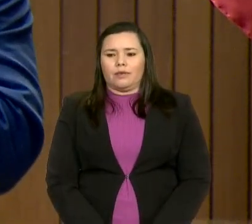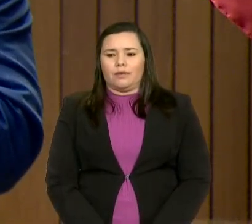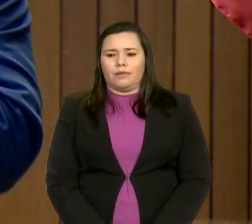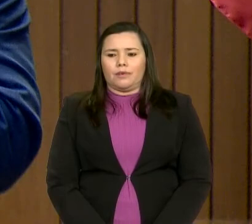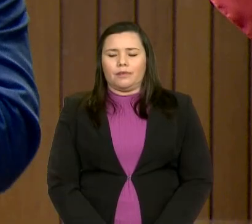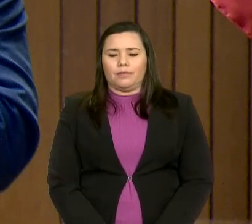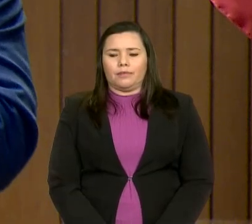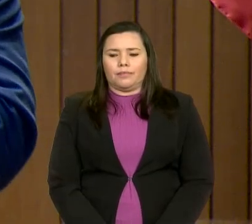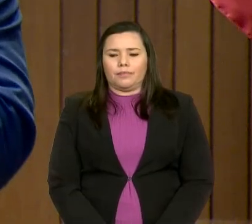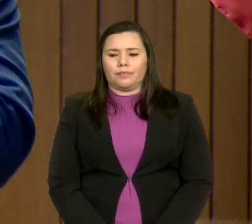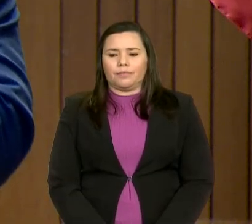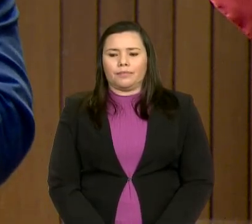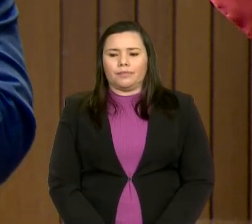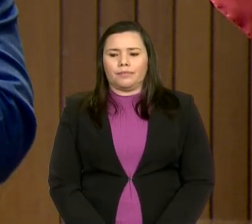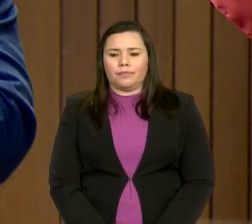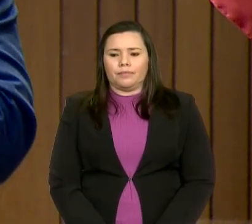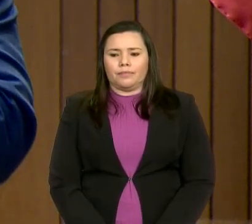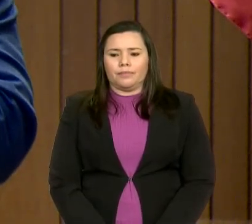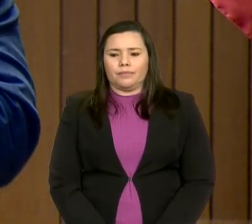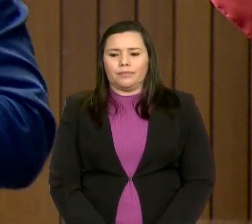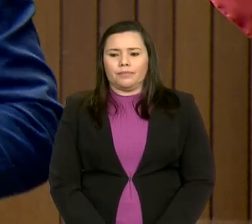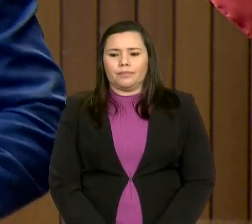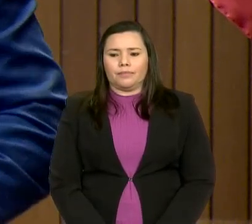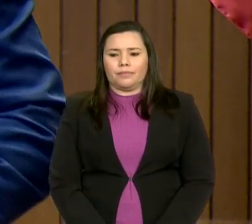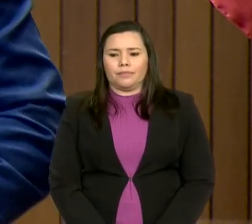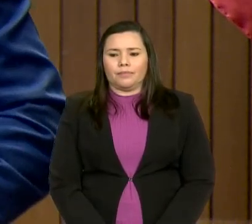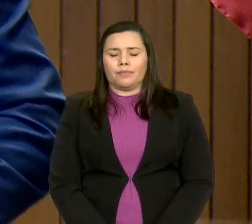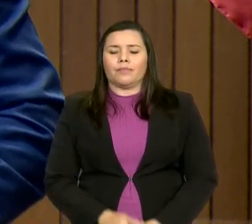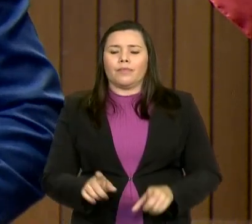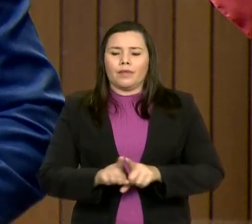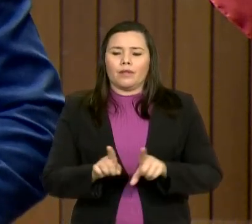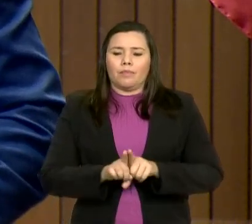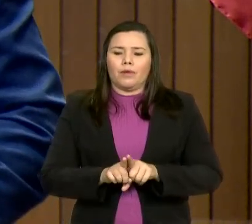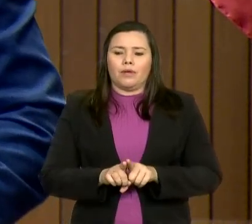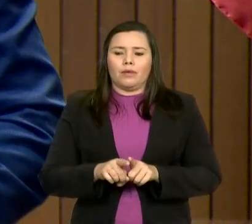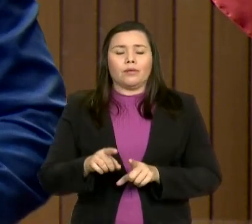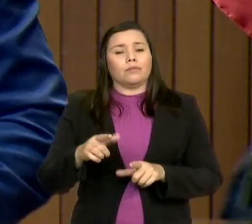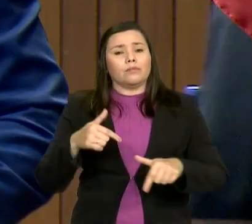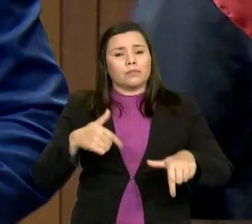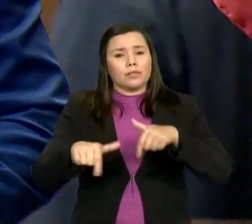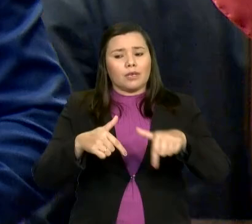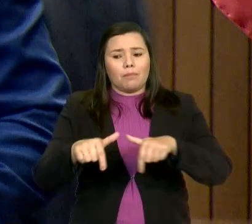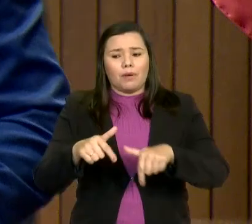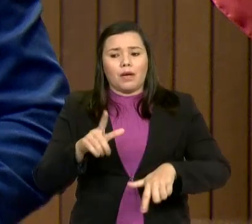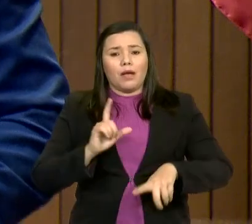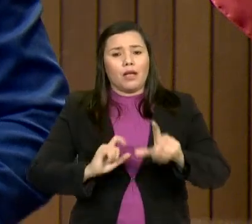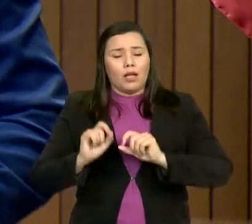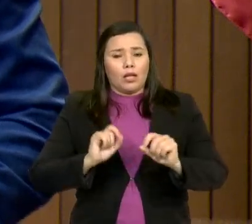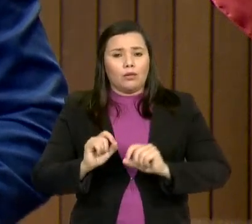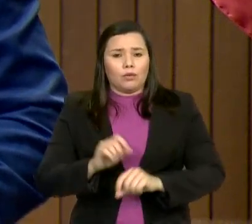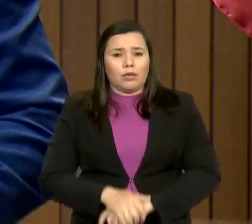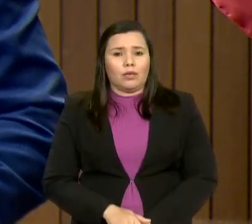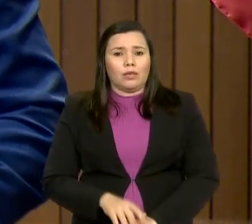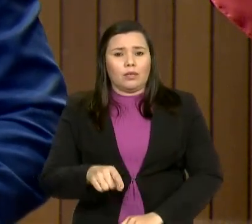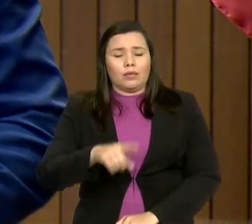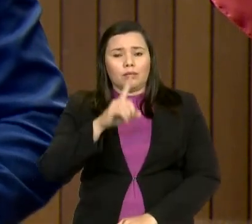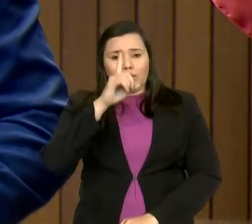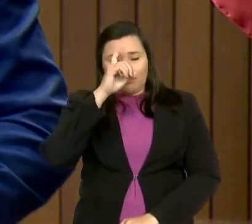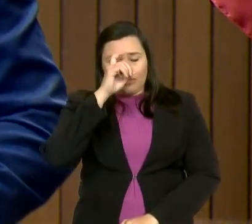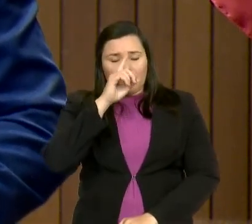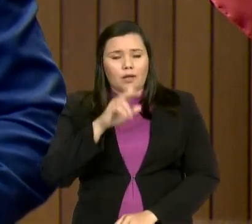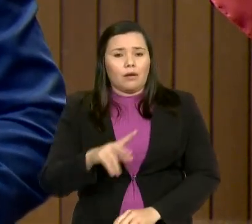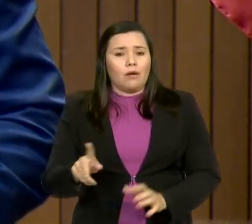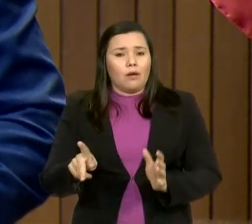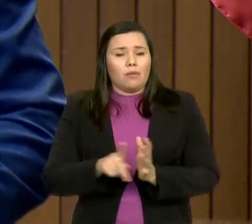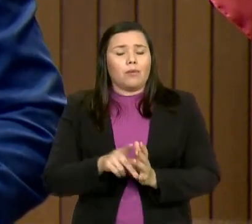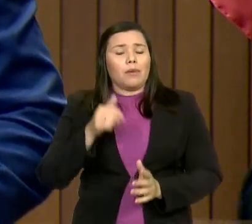Mais 30 segundos, deputado Najib. Destaco essa ação importante que foi o centro de parto normal, onde instalamos o centro de registro